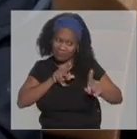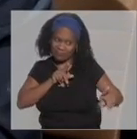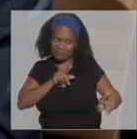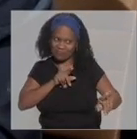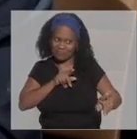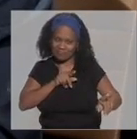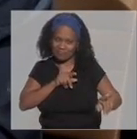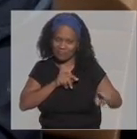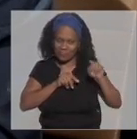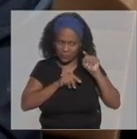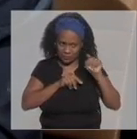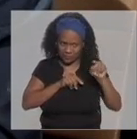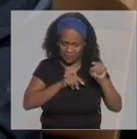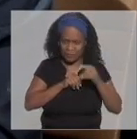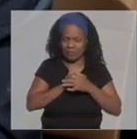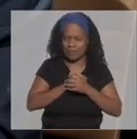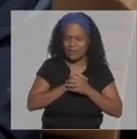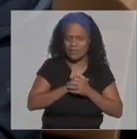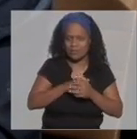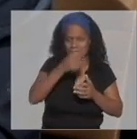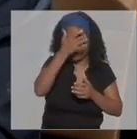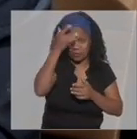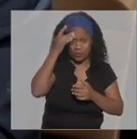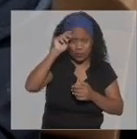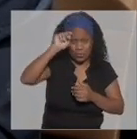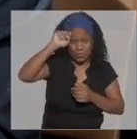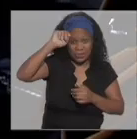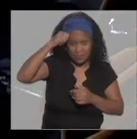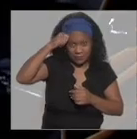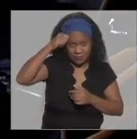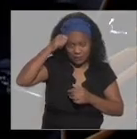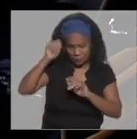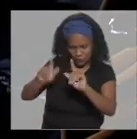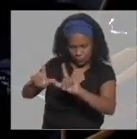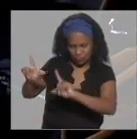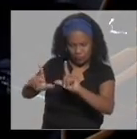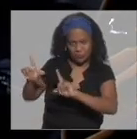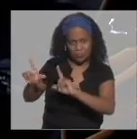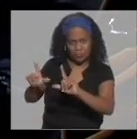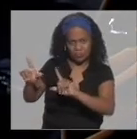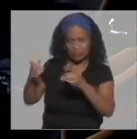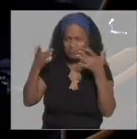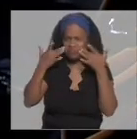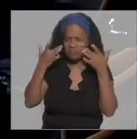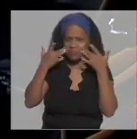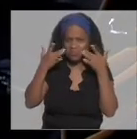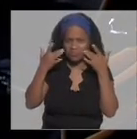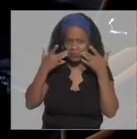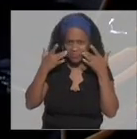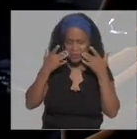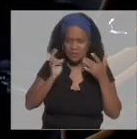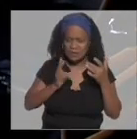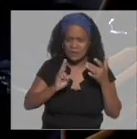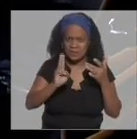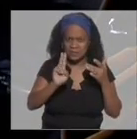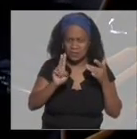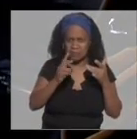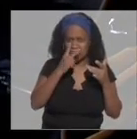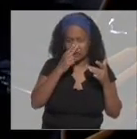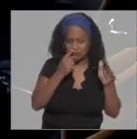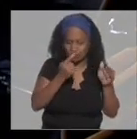delas atores negros sempre fizeram única exclusivamente